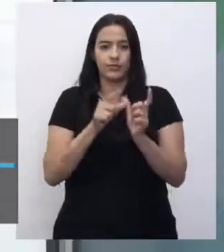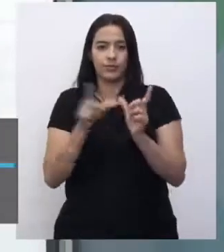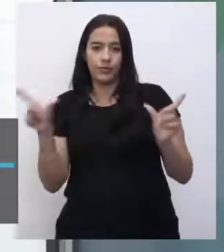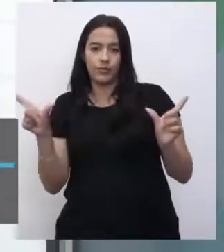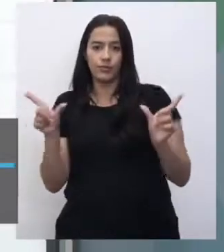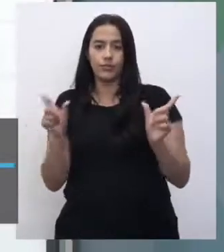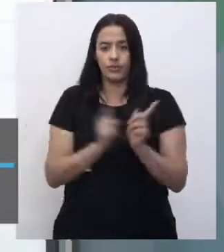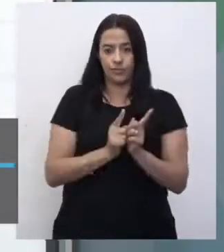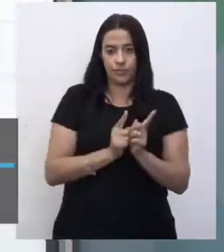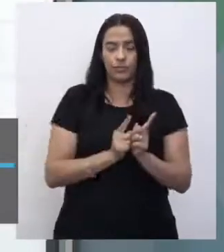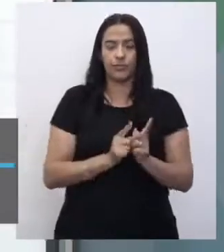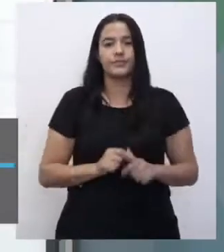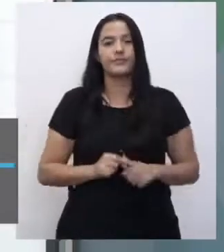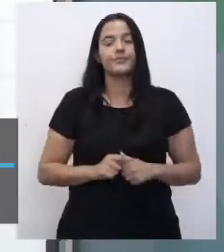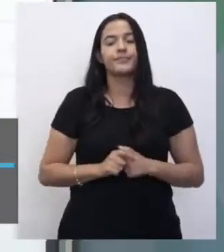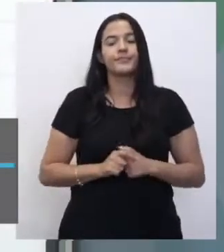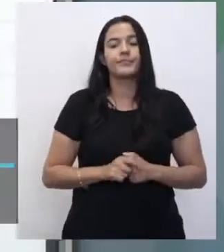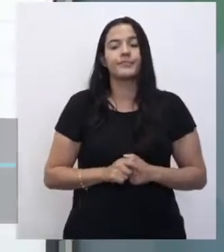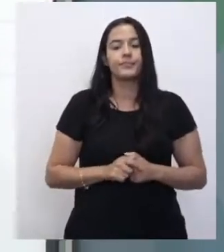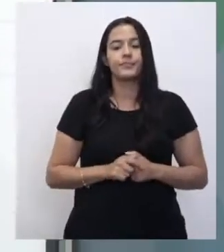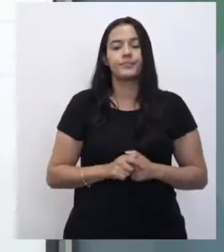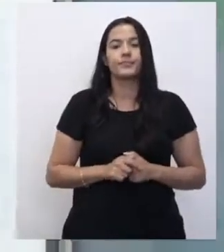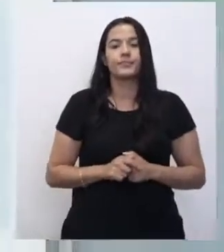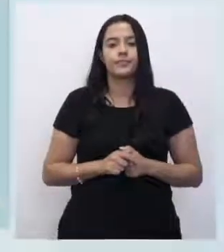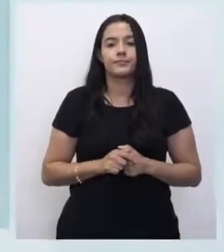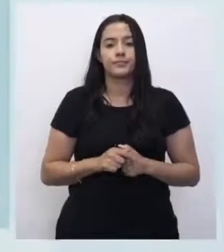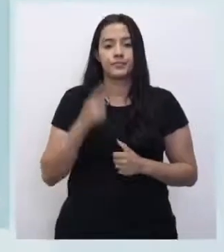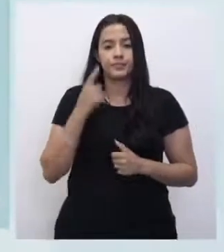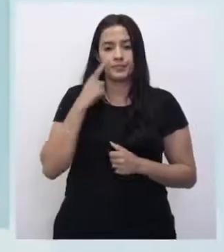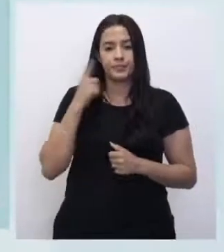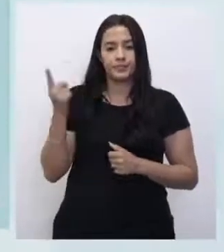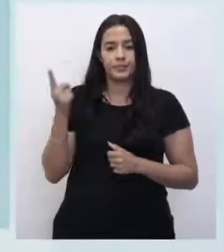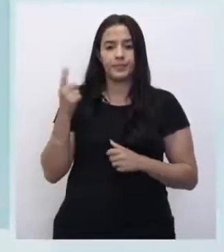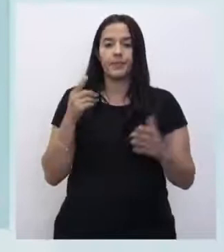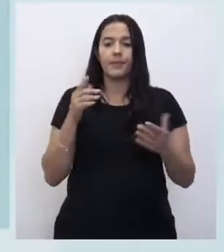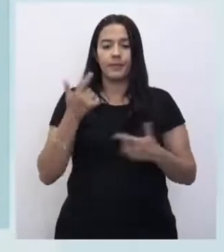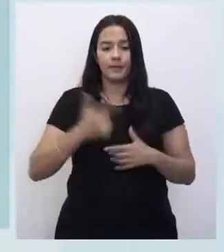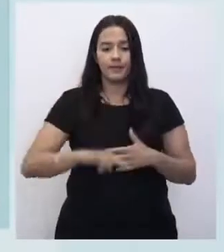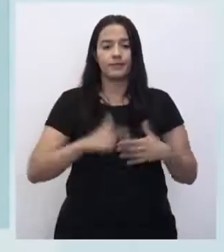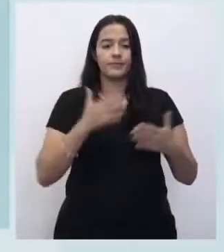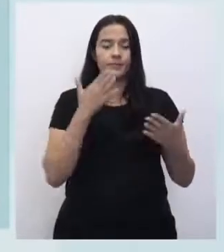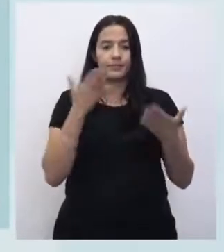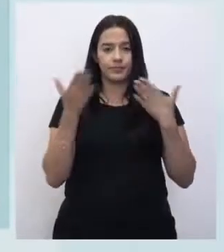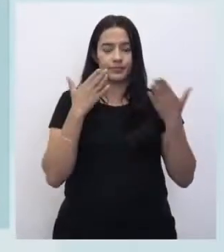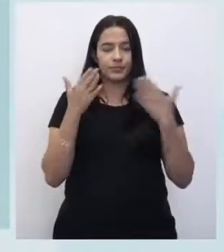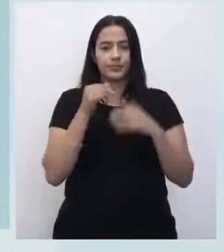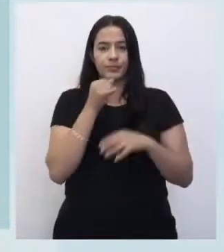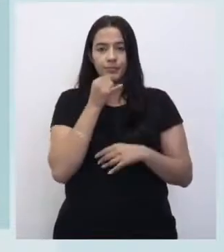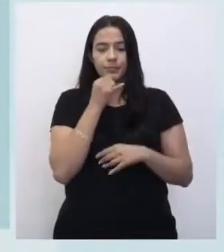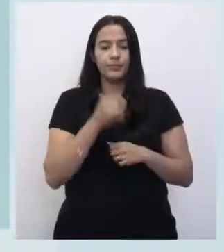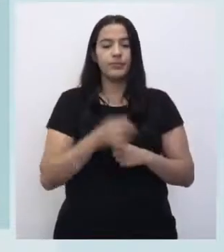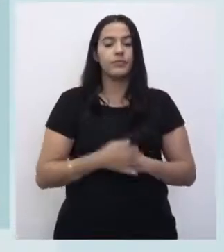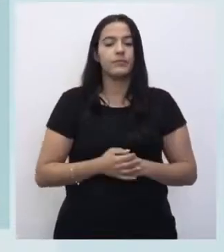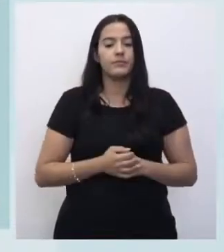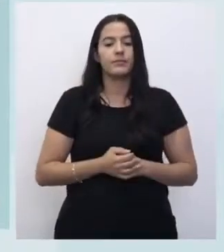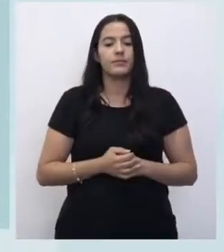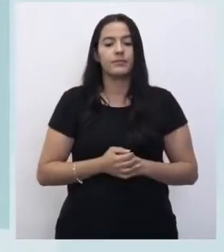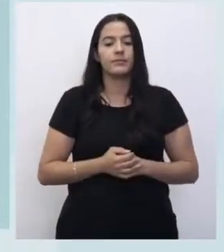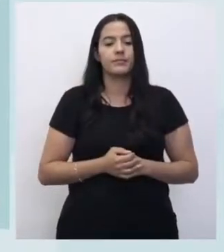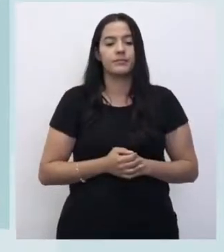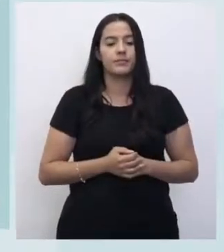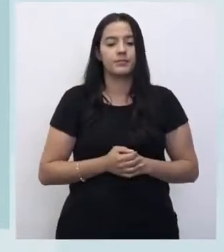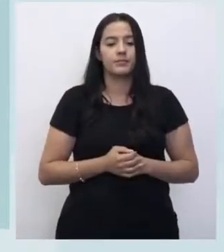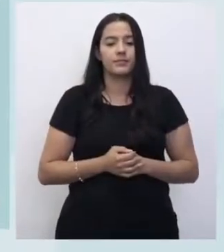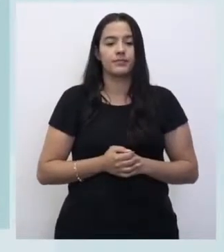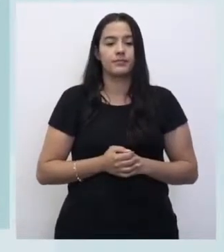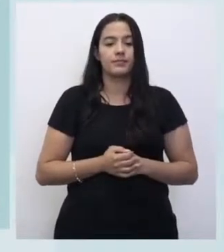aqui. Né? Vamos lá para o nosso quadrinho e ver mais alguns exemplos que aparecem lá. Então, ó, we can use adjectives to highlight